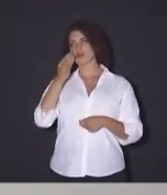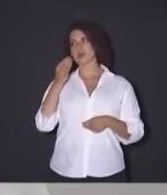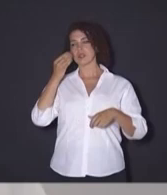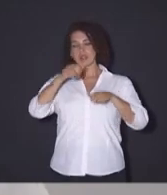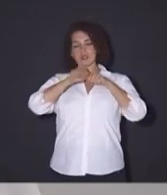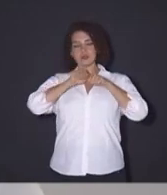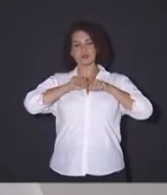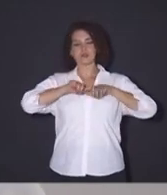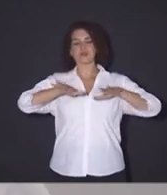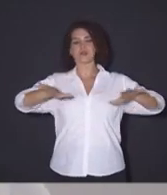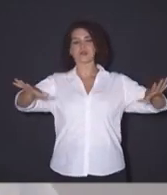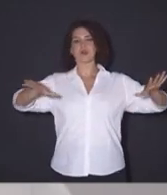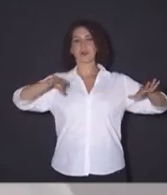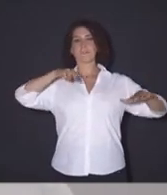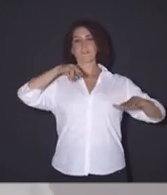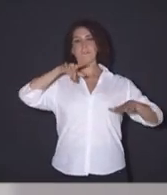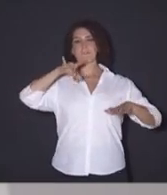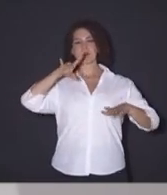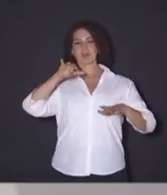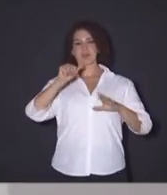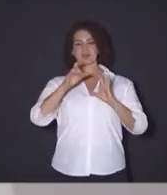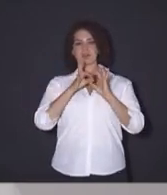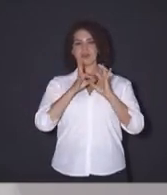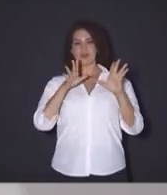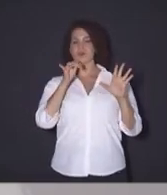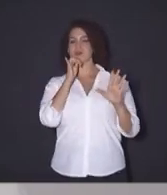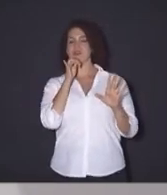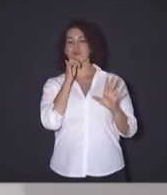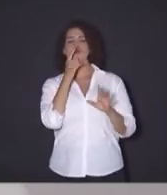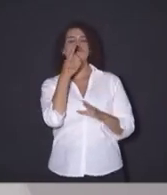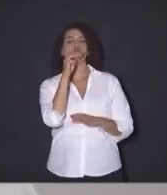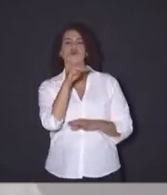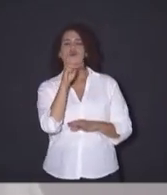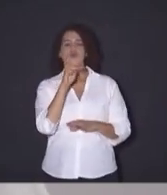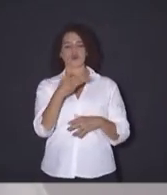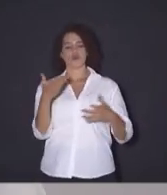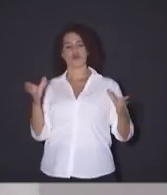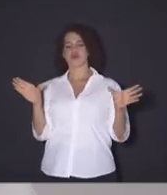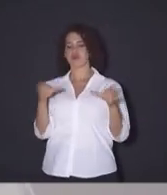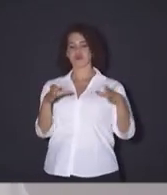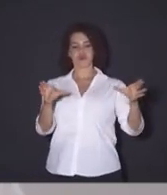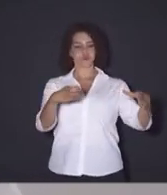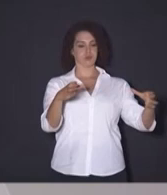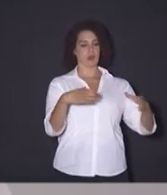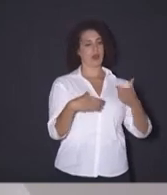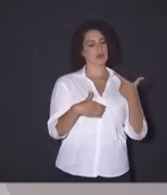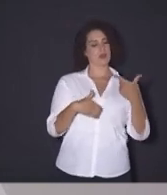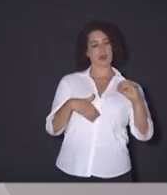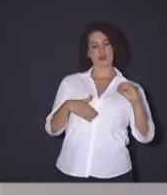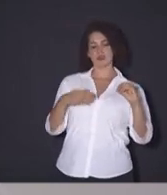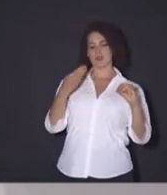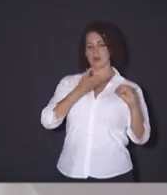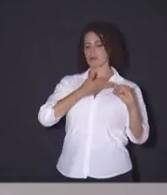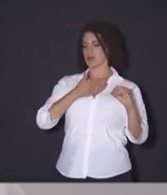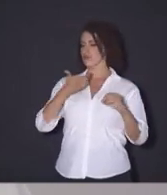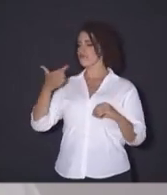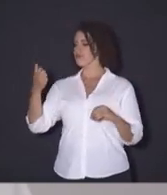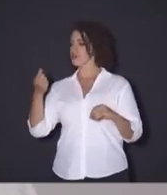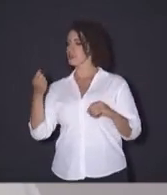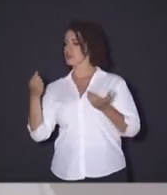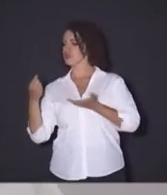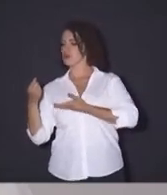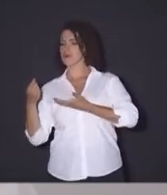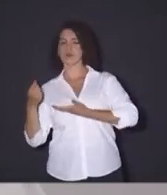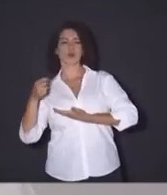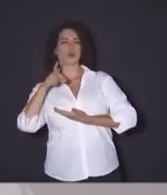livre se você parar por um minuto juntar com dez amigos 20 amigos seus colegas de sala ou mesmo seu irmão